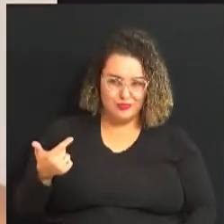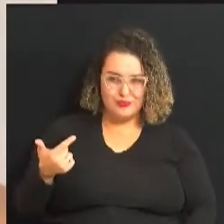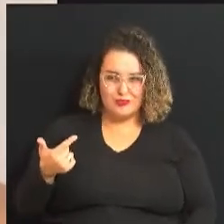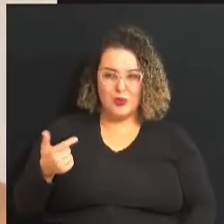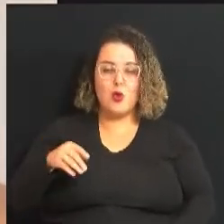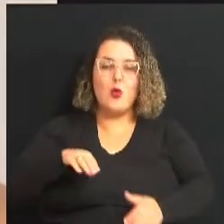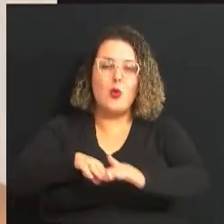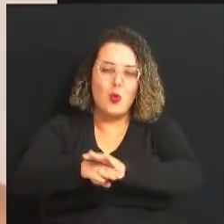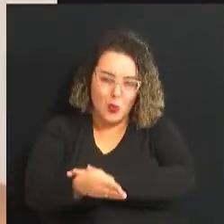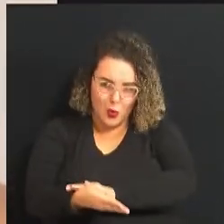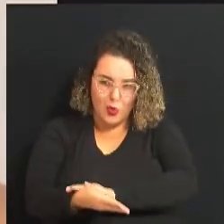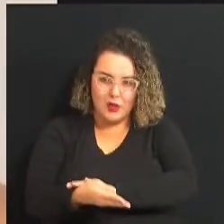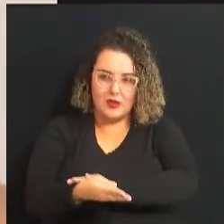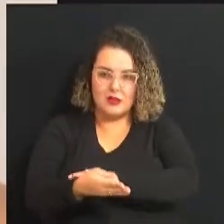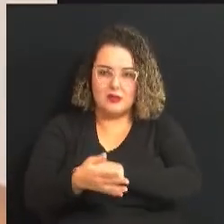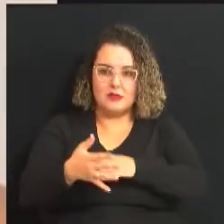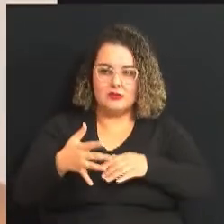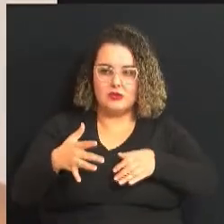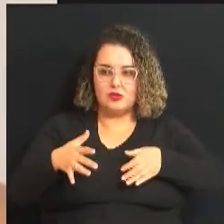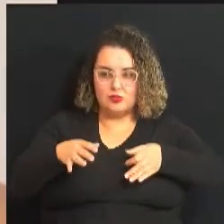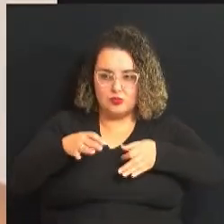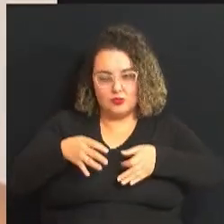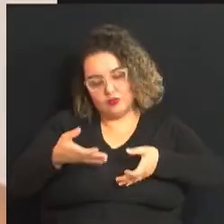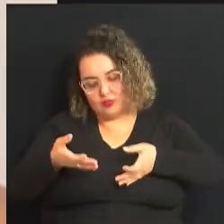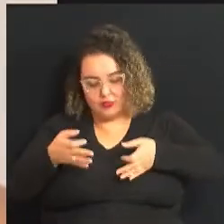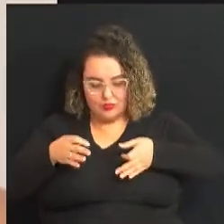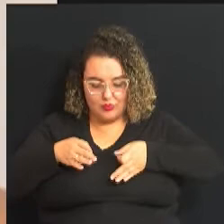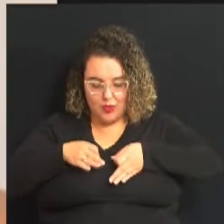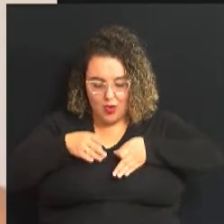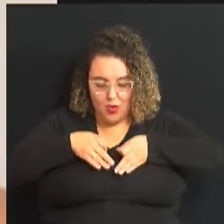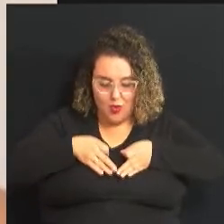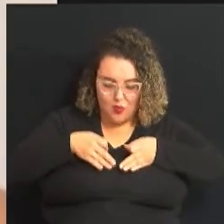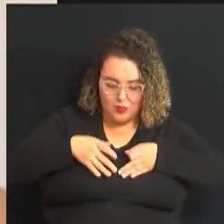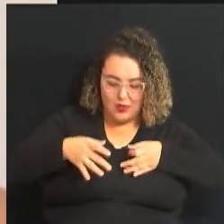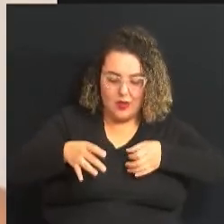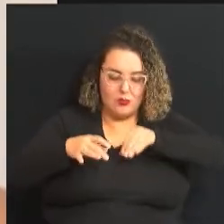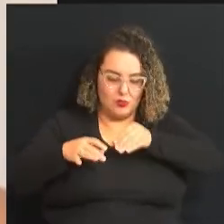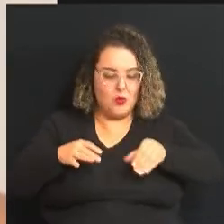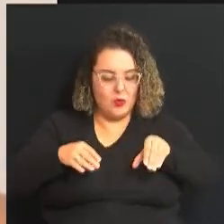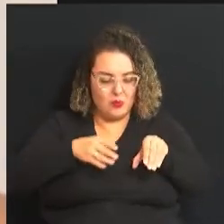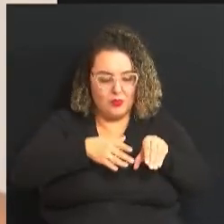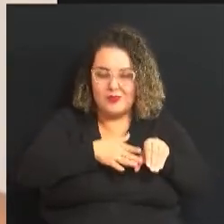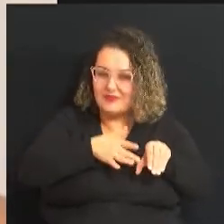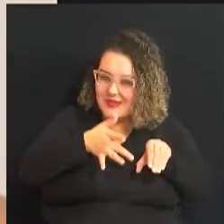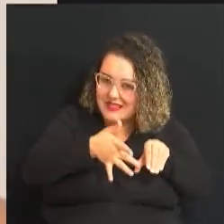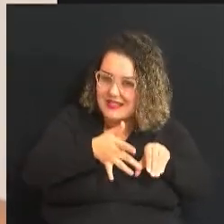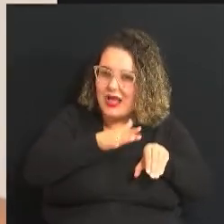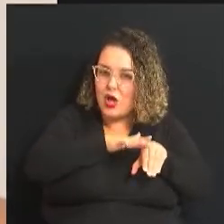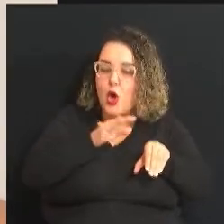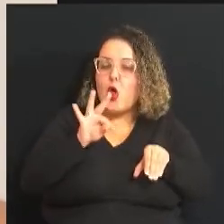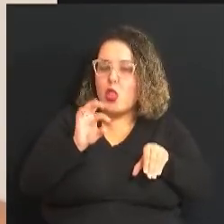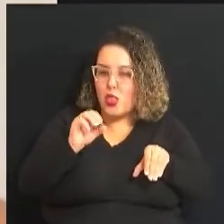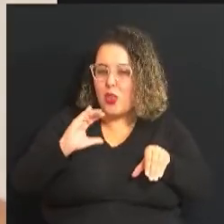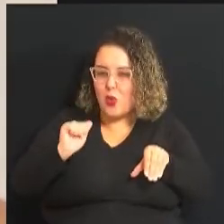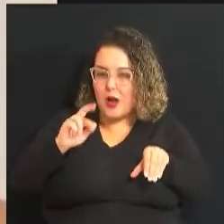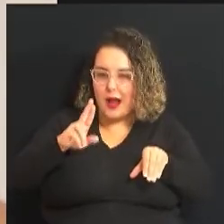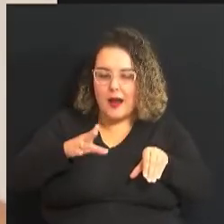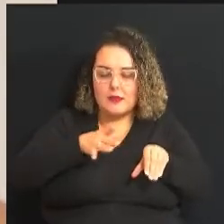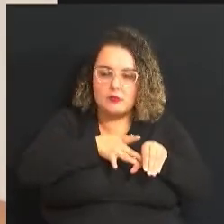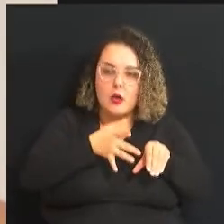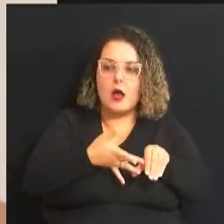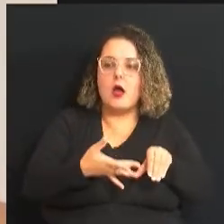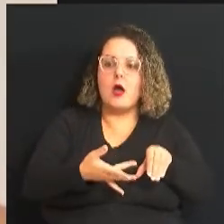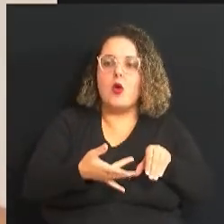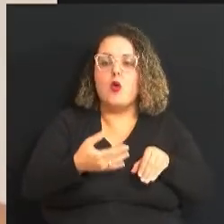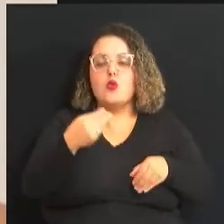se tocar, né, mesmo por dentro da vagina, a gente ensina na consulta, ensinamos as posições, como que é mais